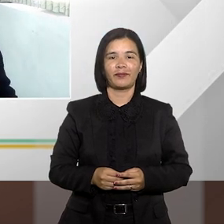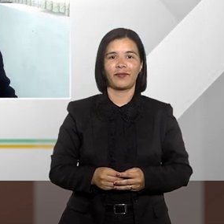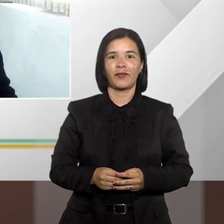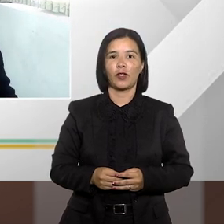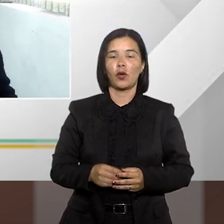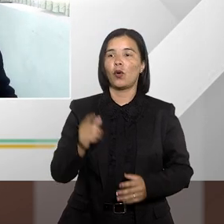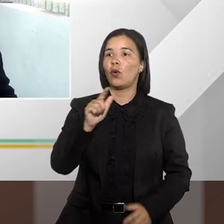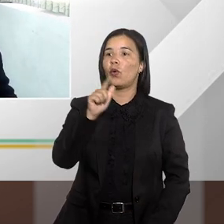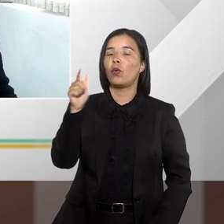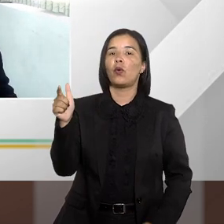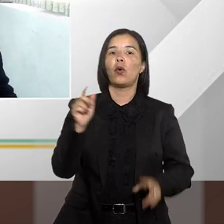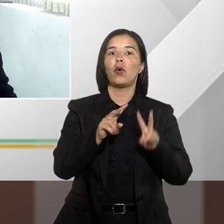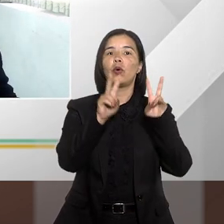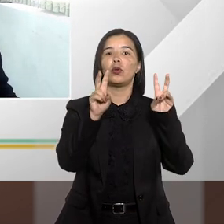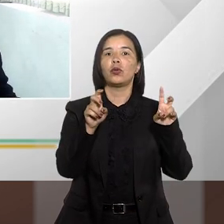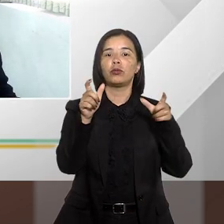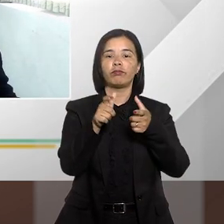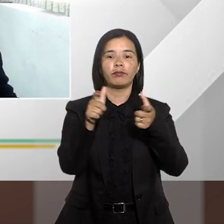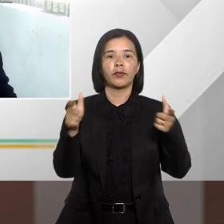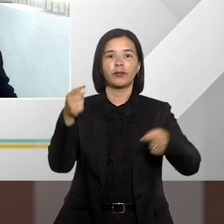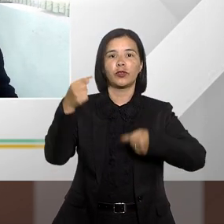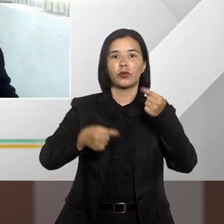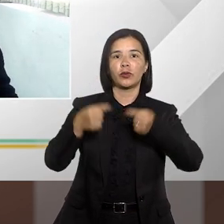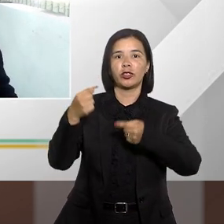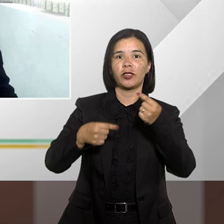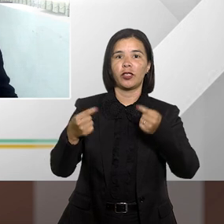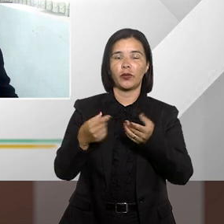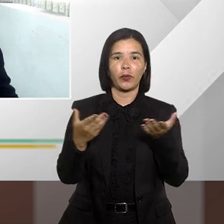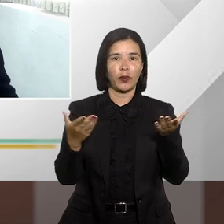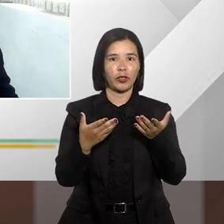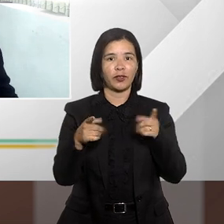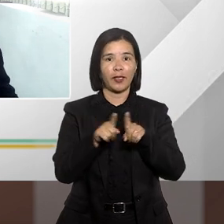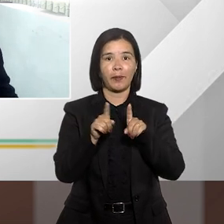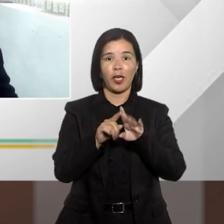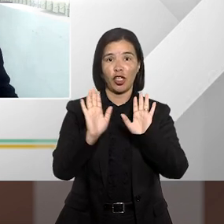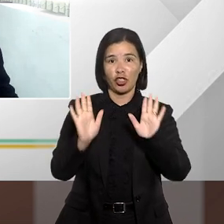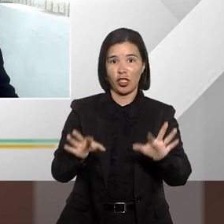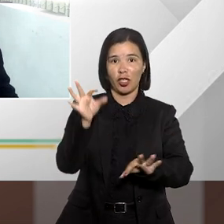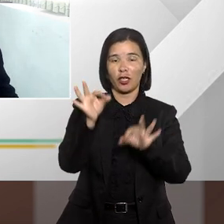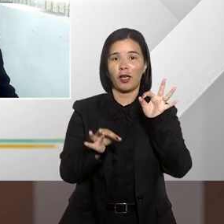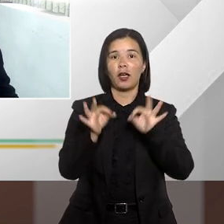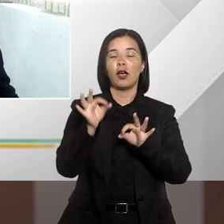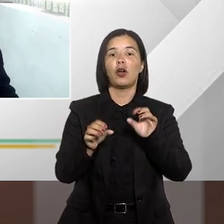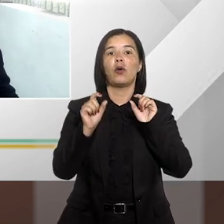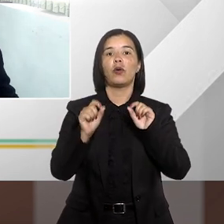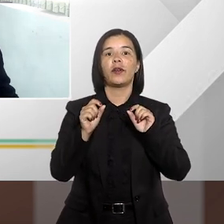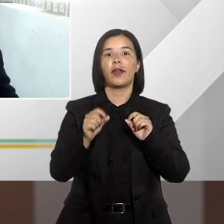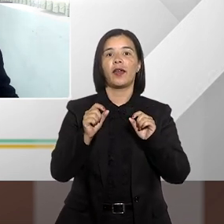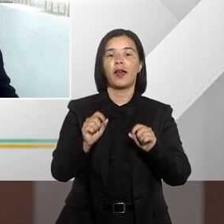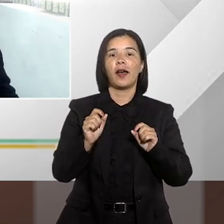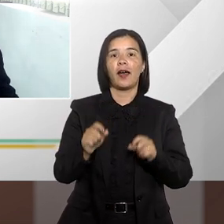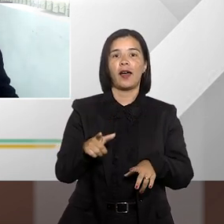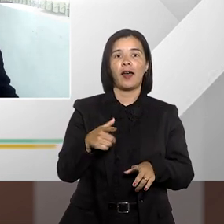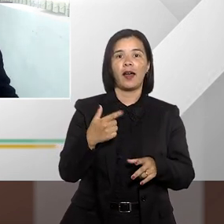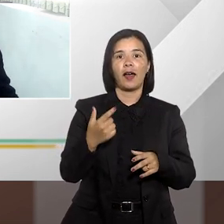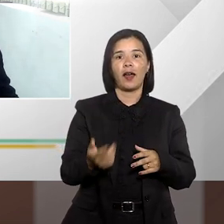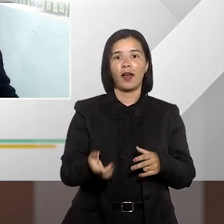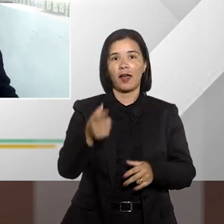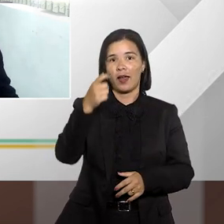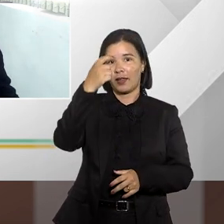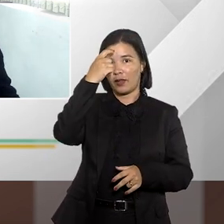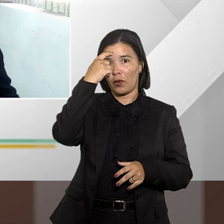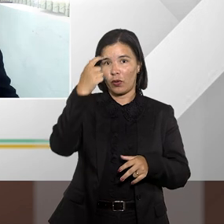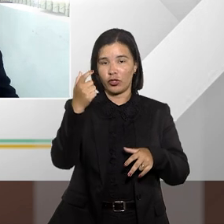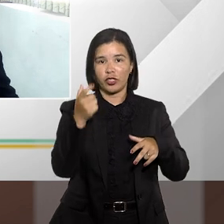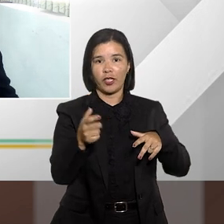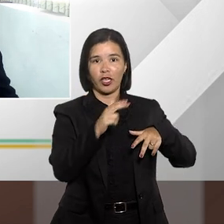Uma outra questão relacionada e amplamente discutida atualmente, até mesmo judicializada, é a chamada ideologia de gênero, cuja discussão